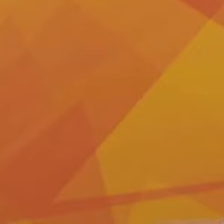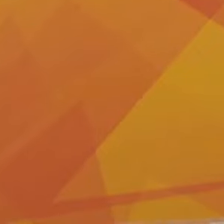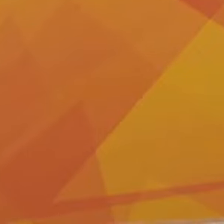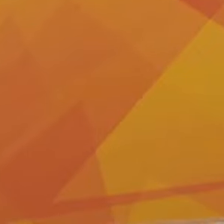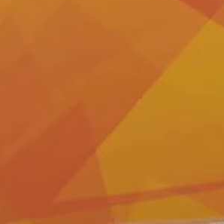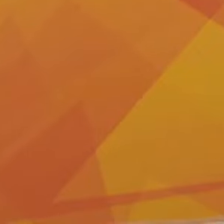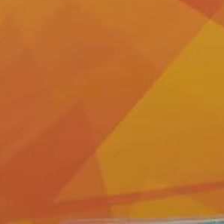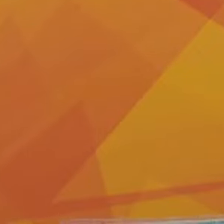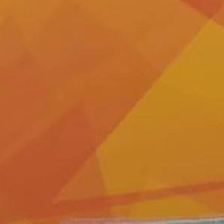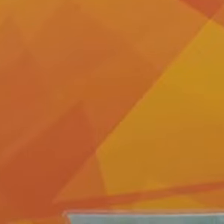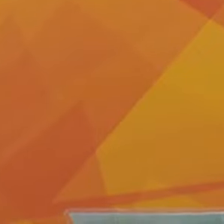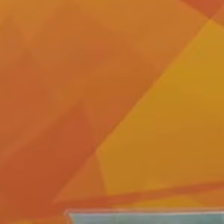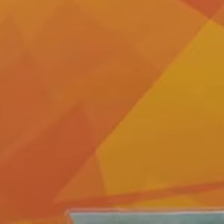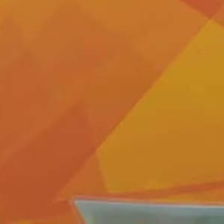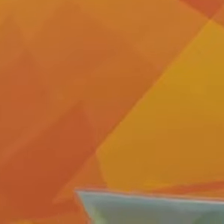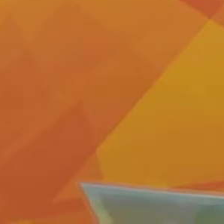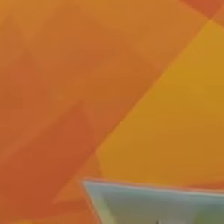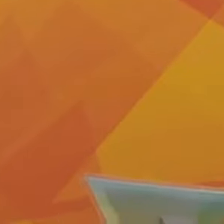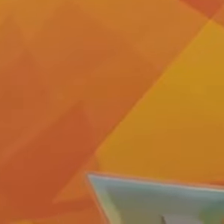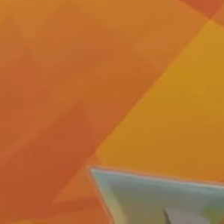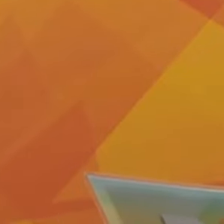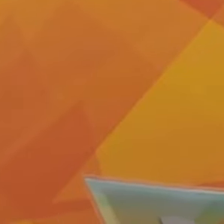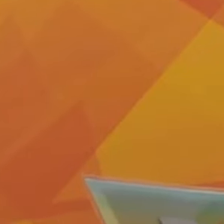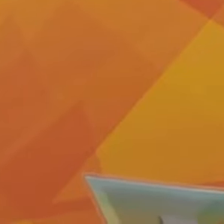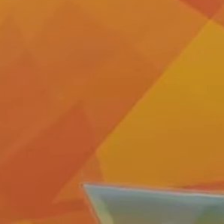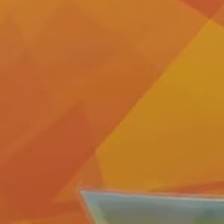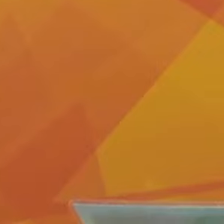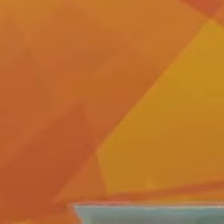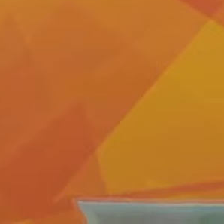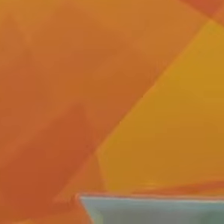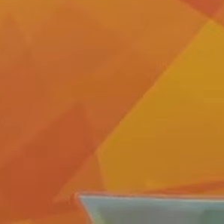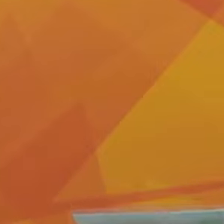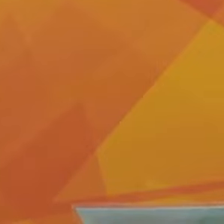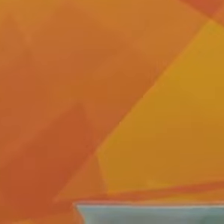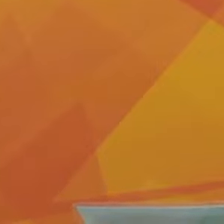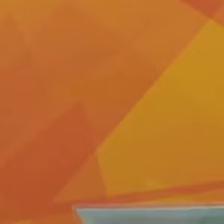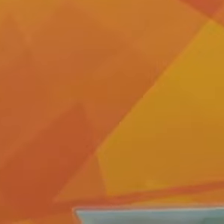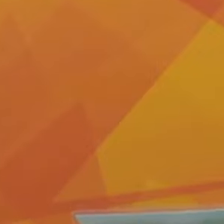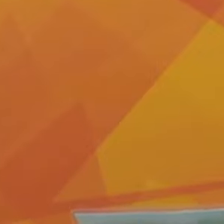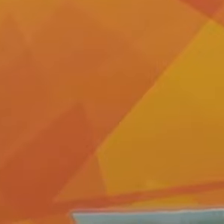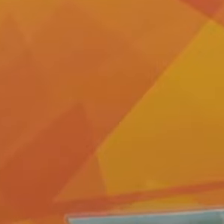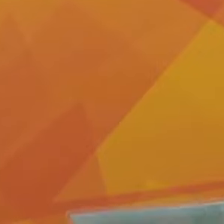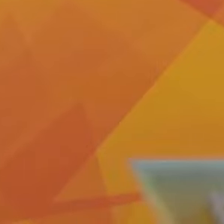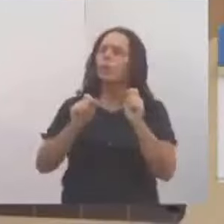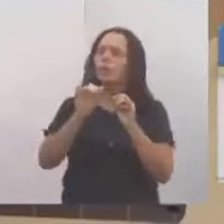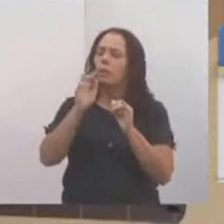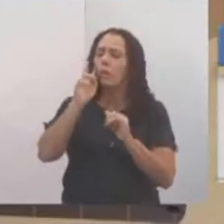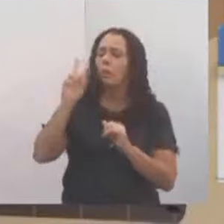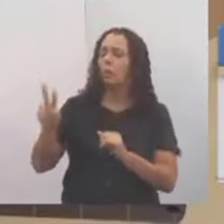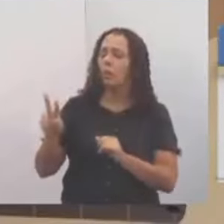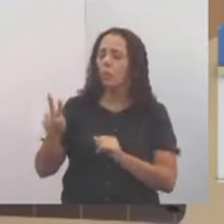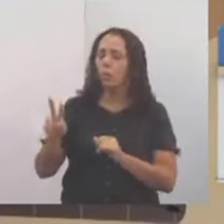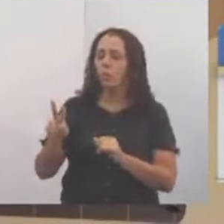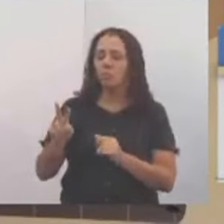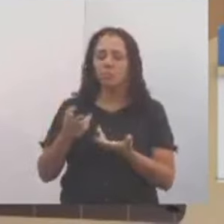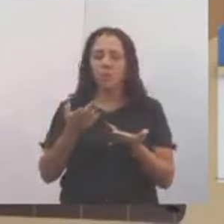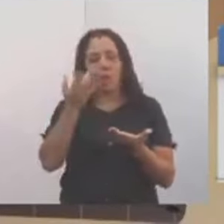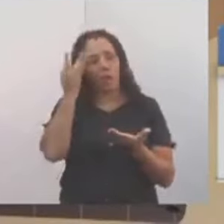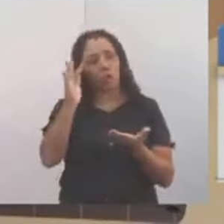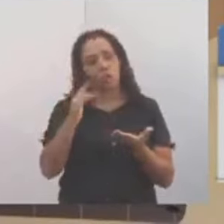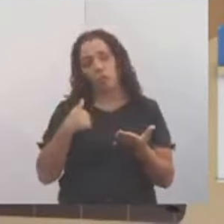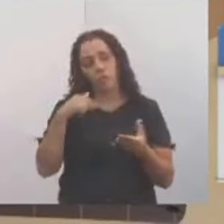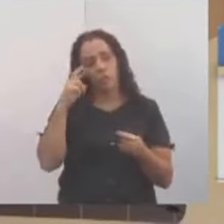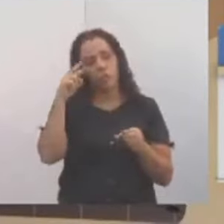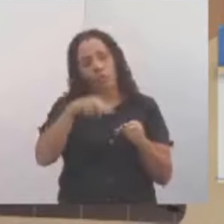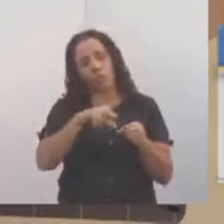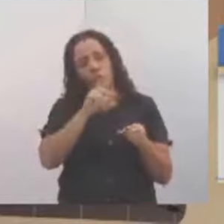calendário oficial de eventos de Jacareí o Dia da Evangelização Global. Confira. Então, por isso que